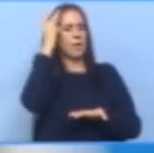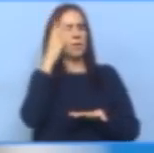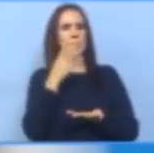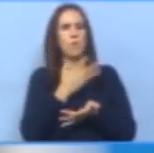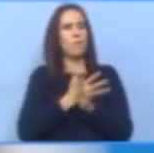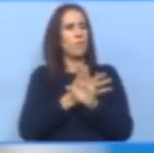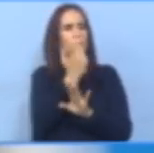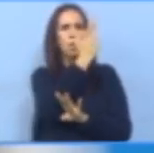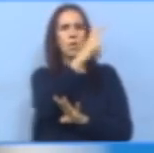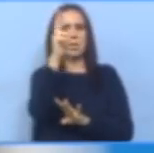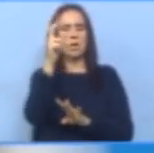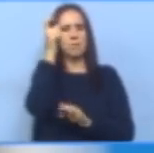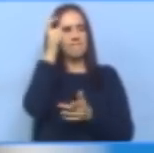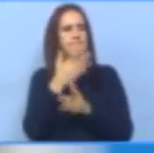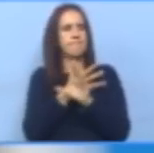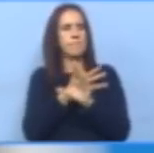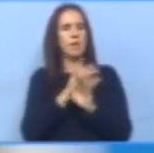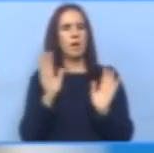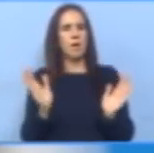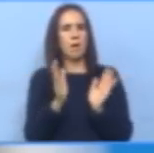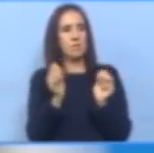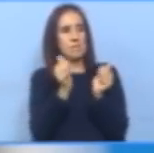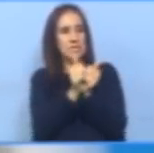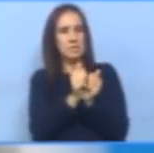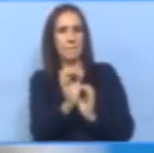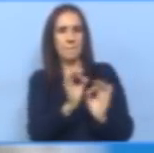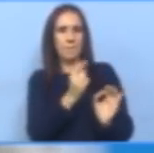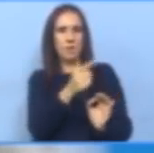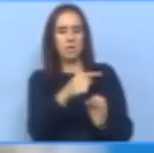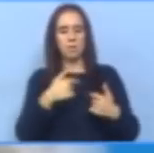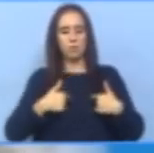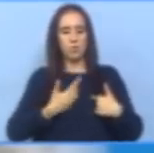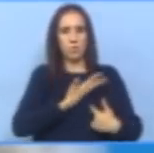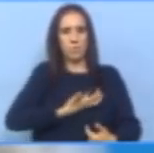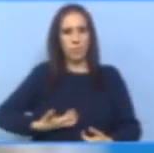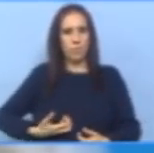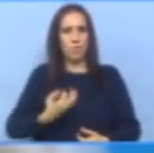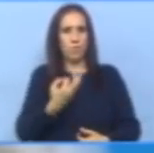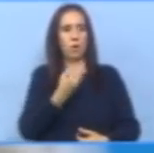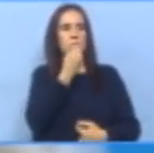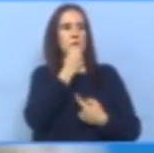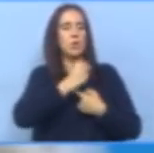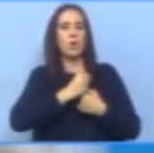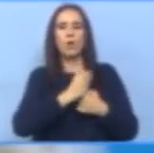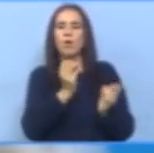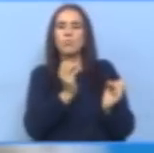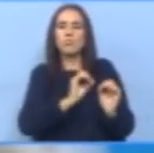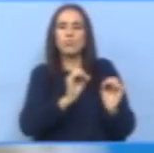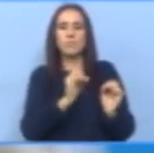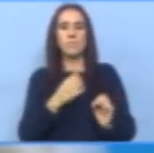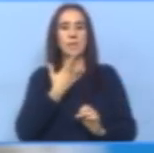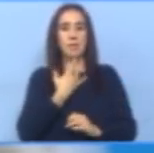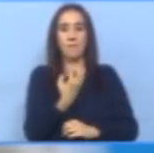eterno preparado para o diabo e os seus anjos. Porque tive fome e não me destes de comer. Tive